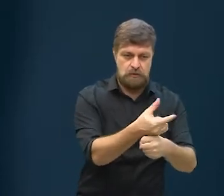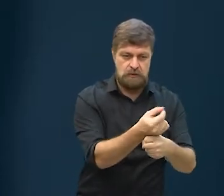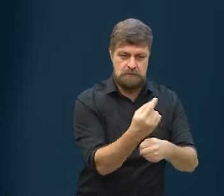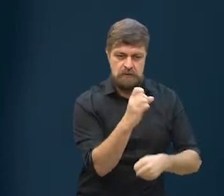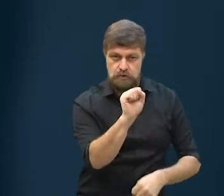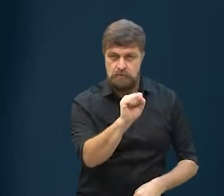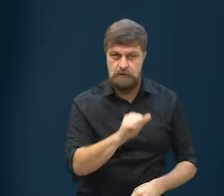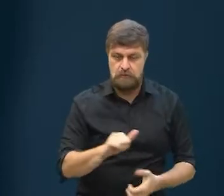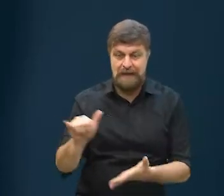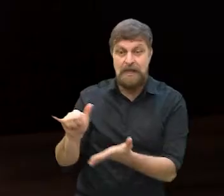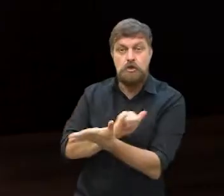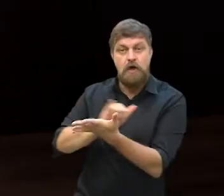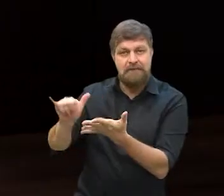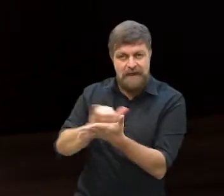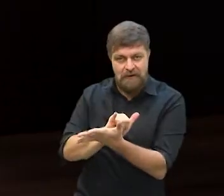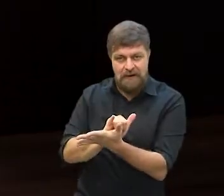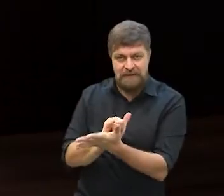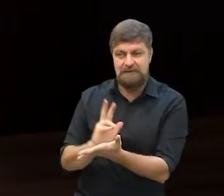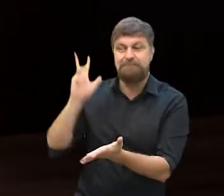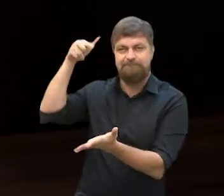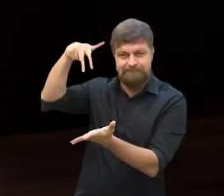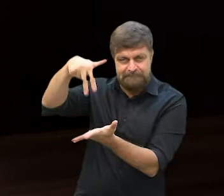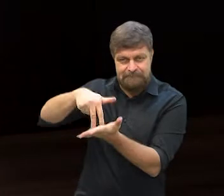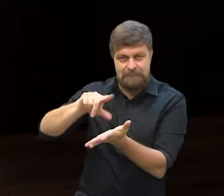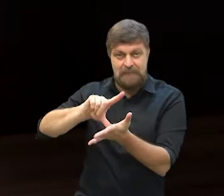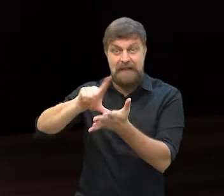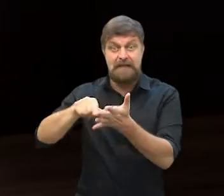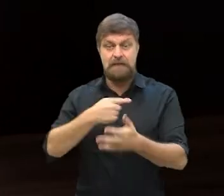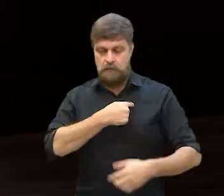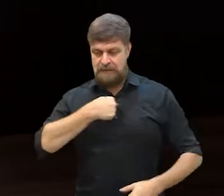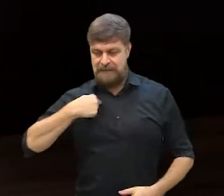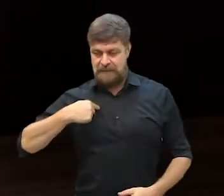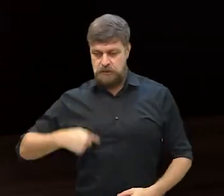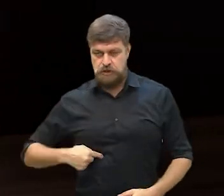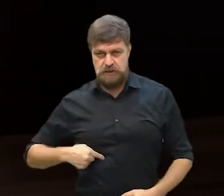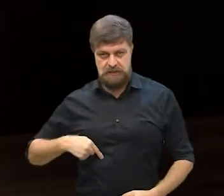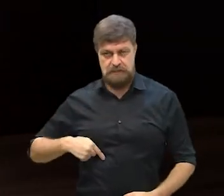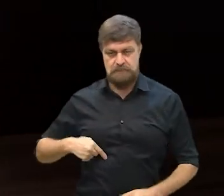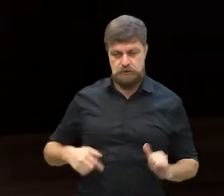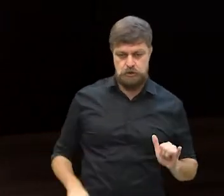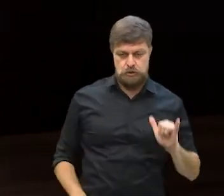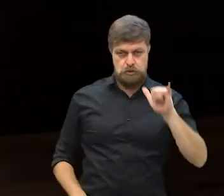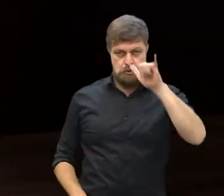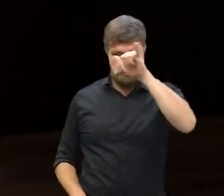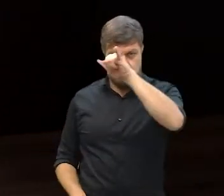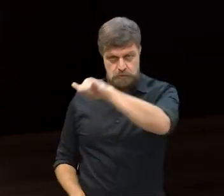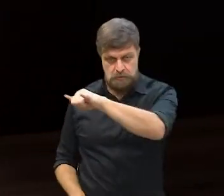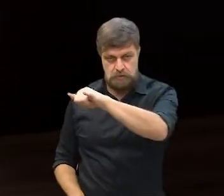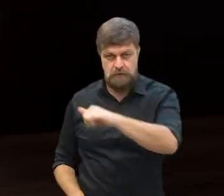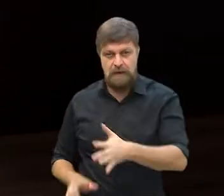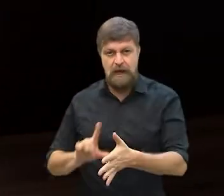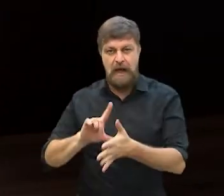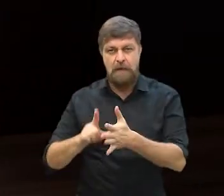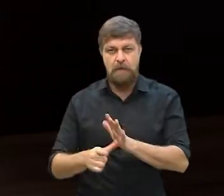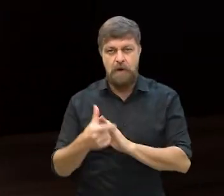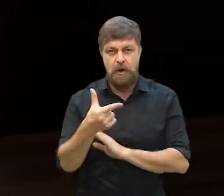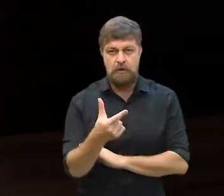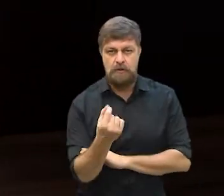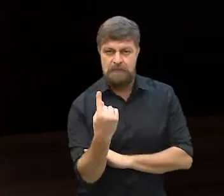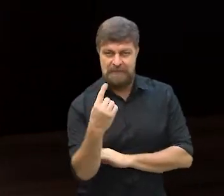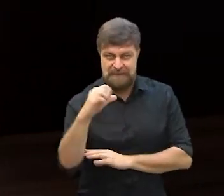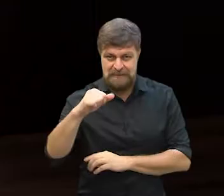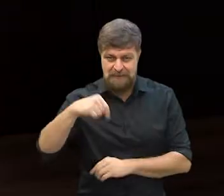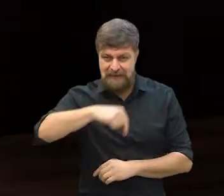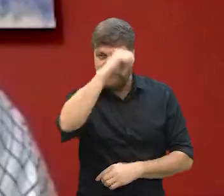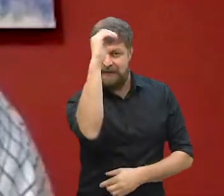gente fez uma em Nova York e a gente fez depois uma na China, em Xangai. E aí, em 2019, a gente estreou no